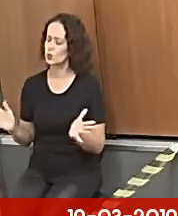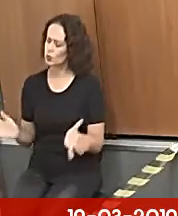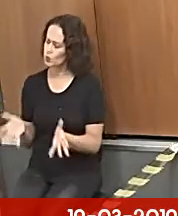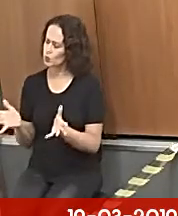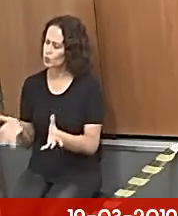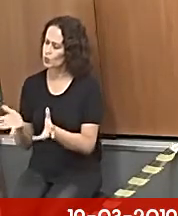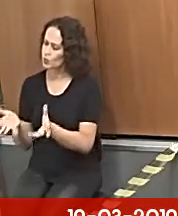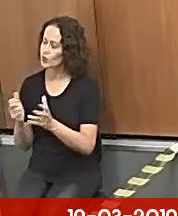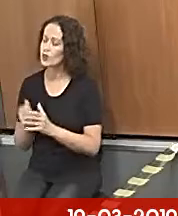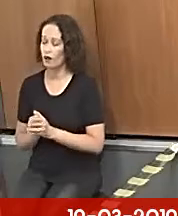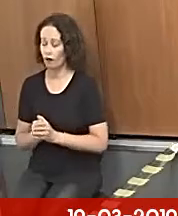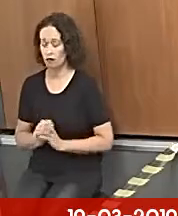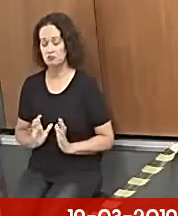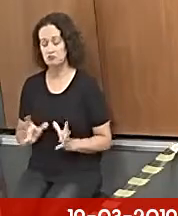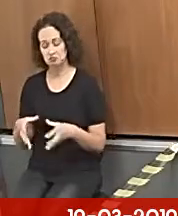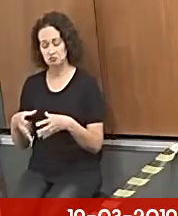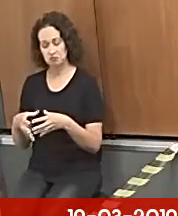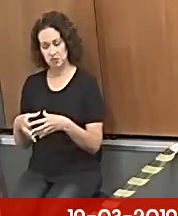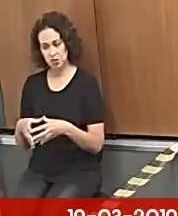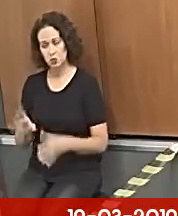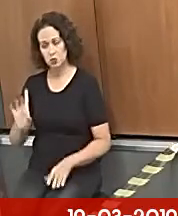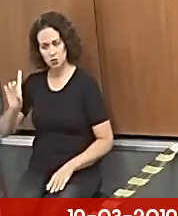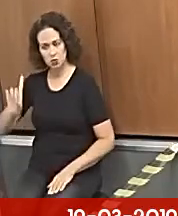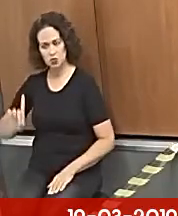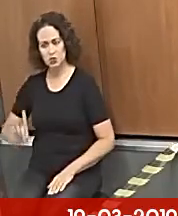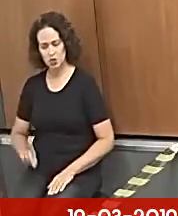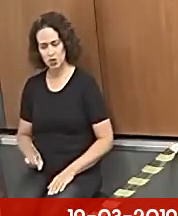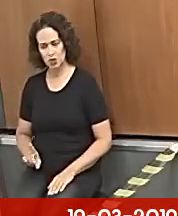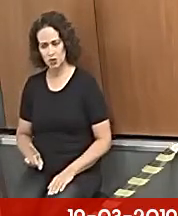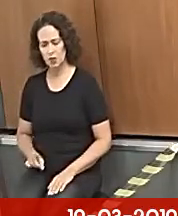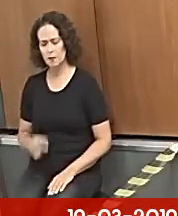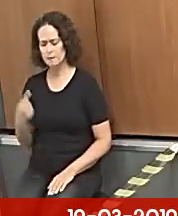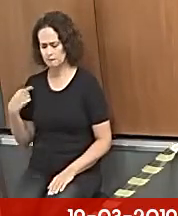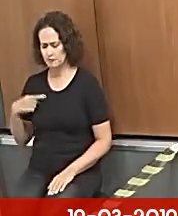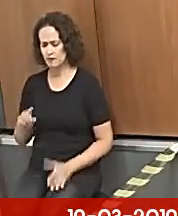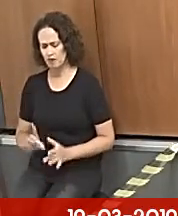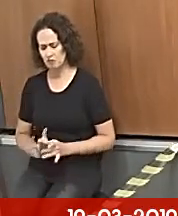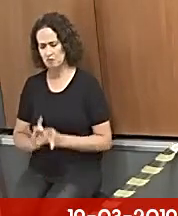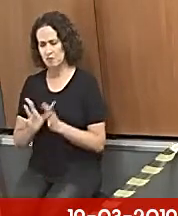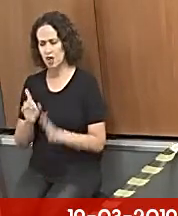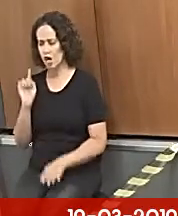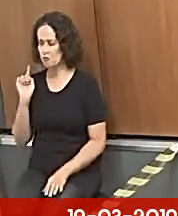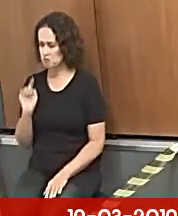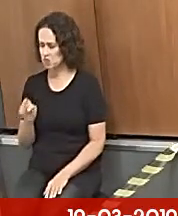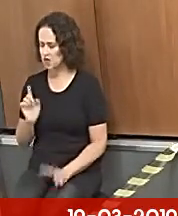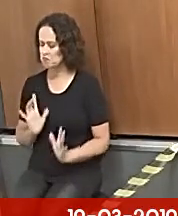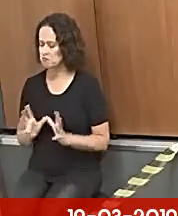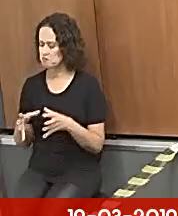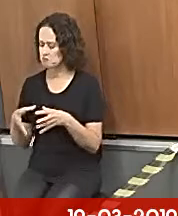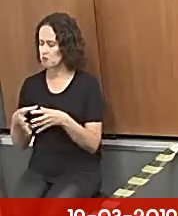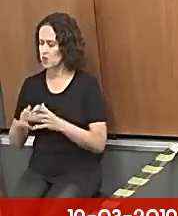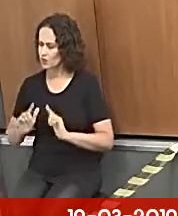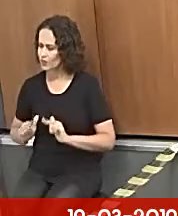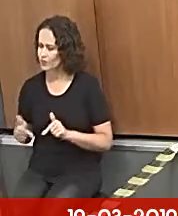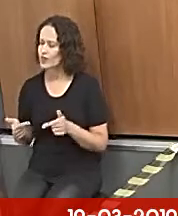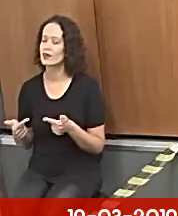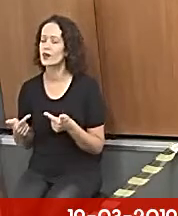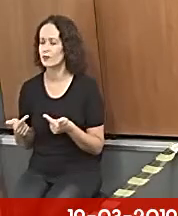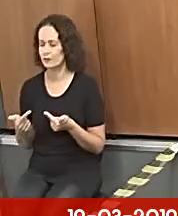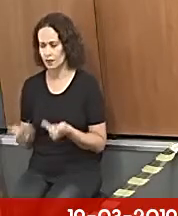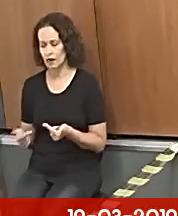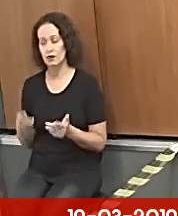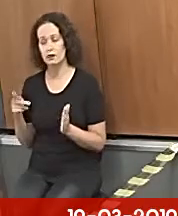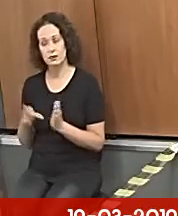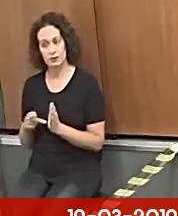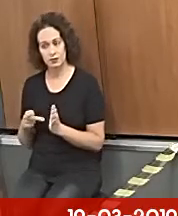à comissão dos direitos da pessoa com deficiência na assembléia vocês podem ver que ela realmente uma comissão atuante a comissão que